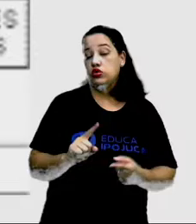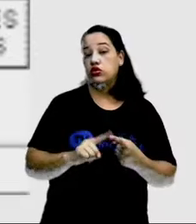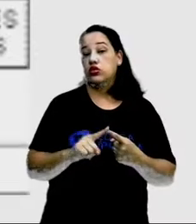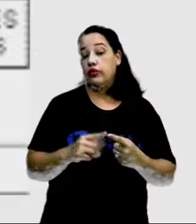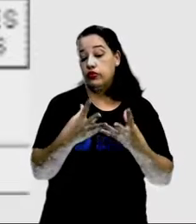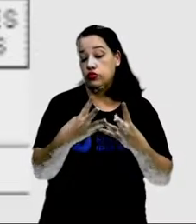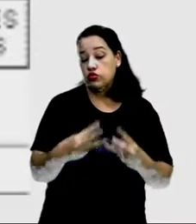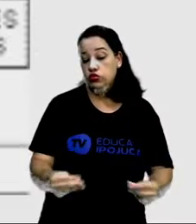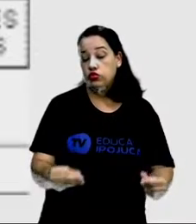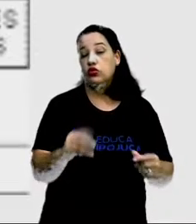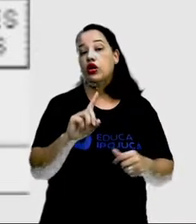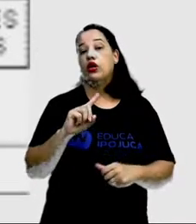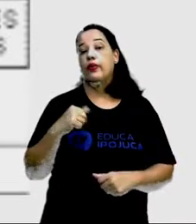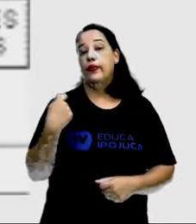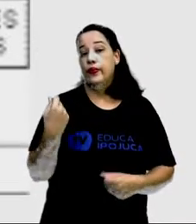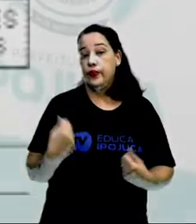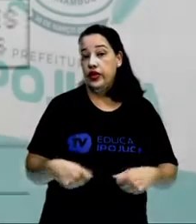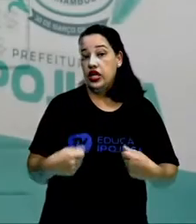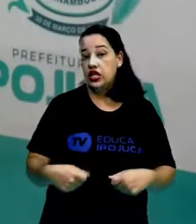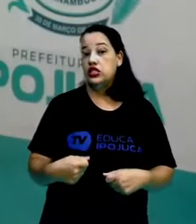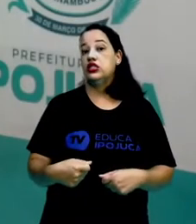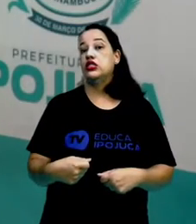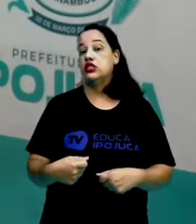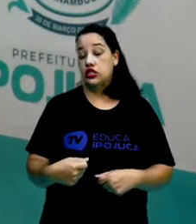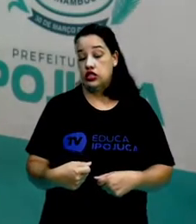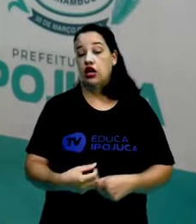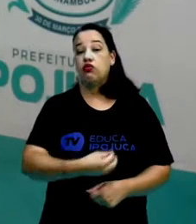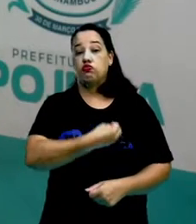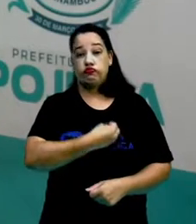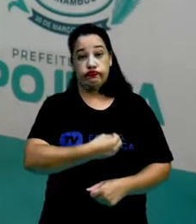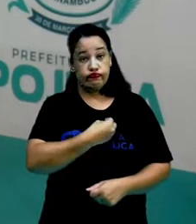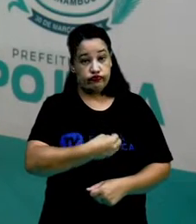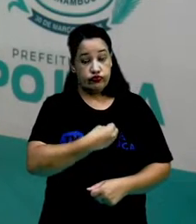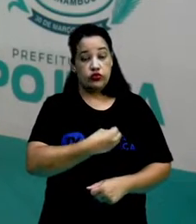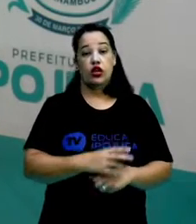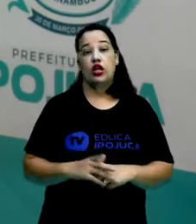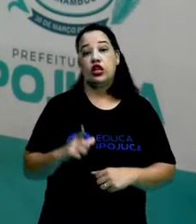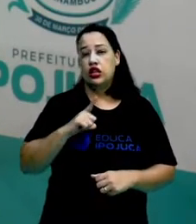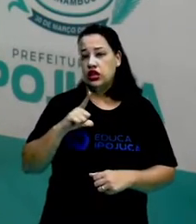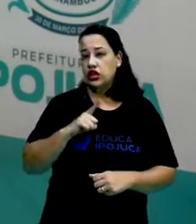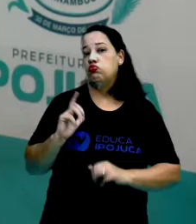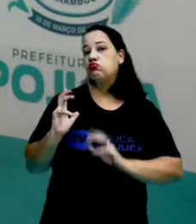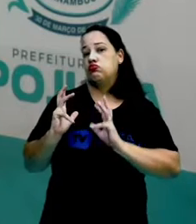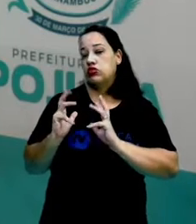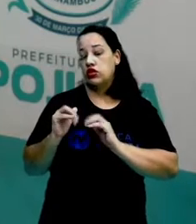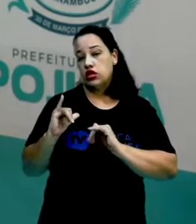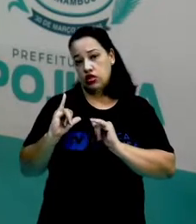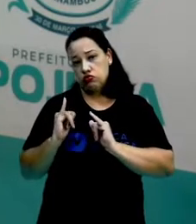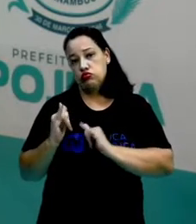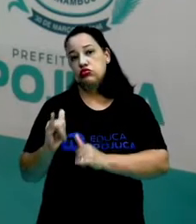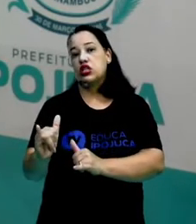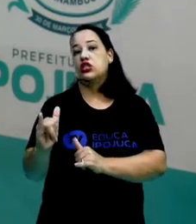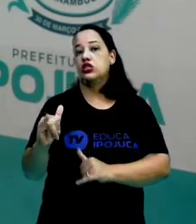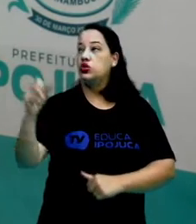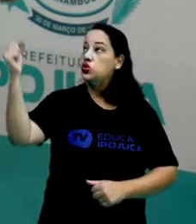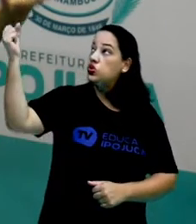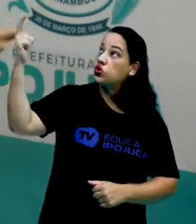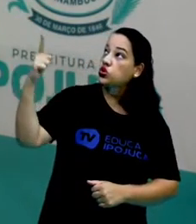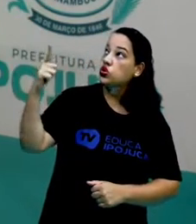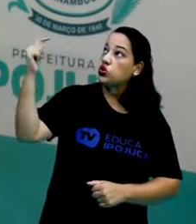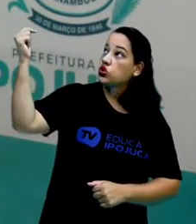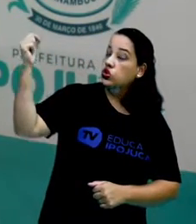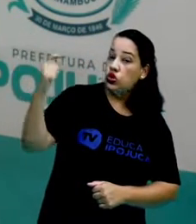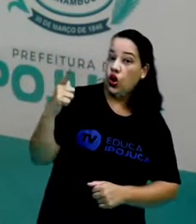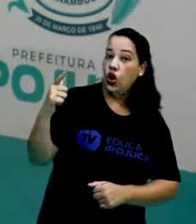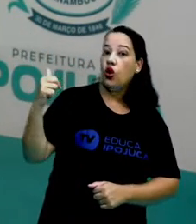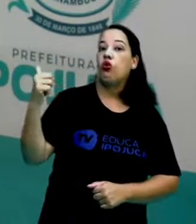preciso da existência inicial do todo. Se não tivéssemos a energia solar, ou seja, essa luz que invade